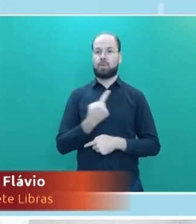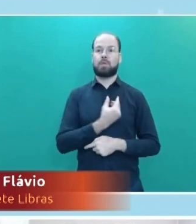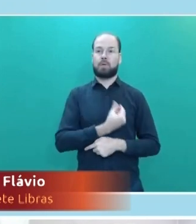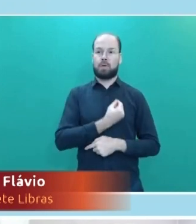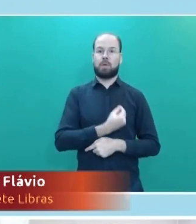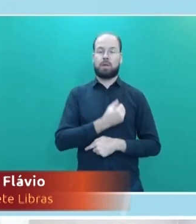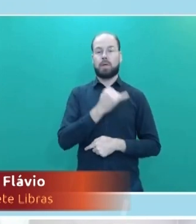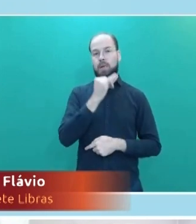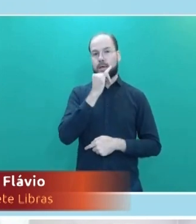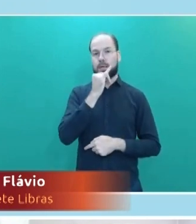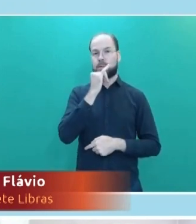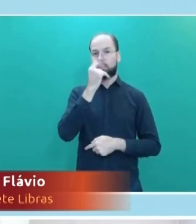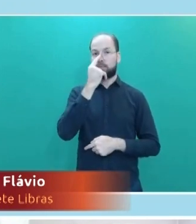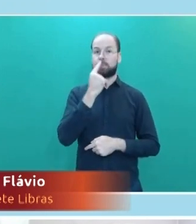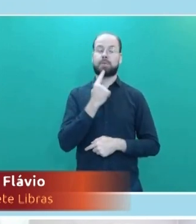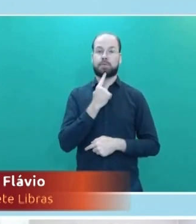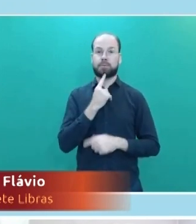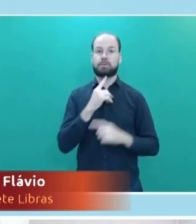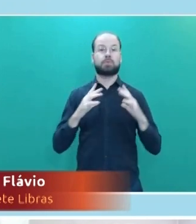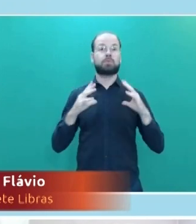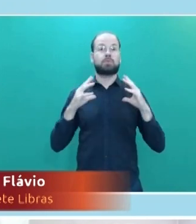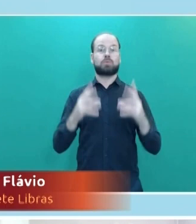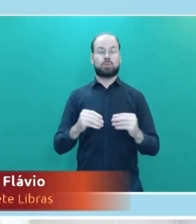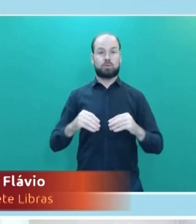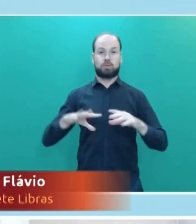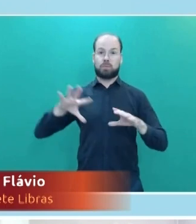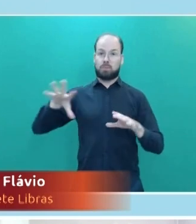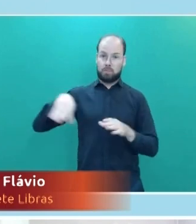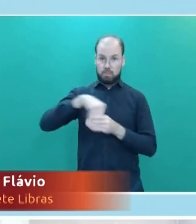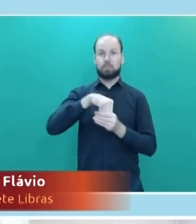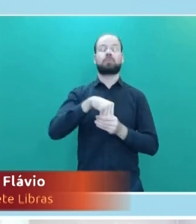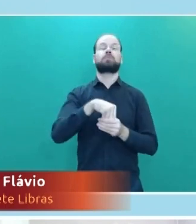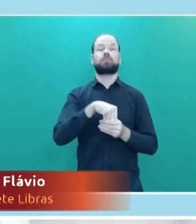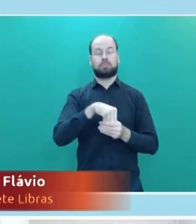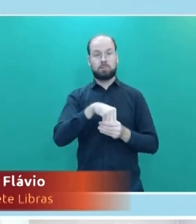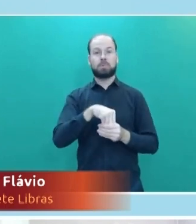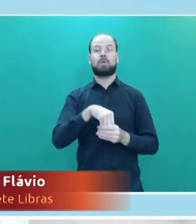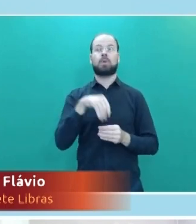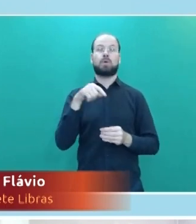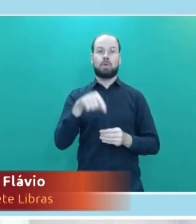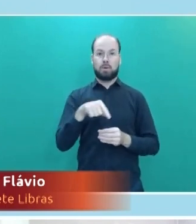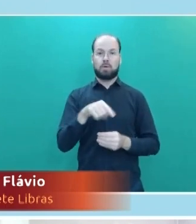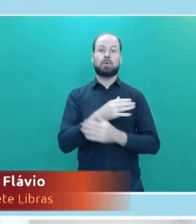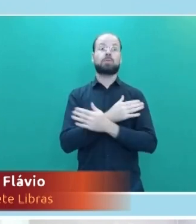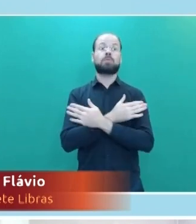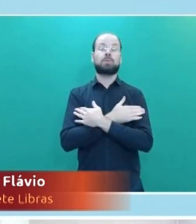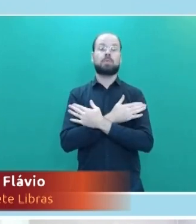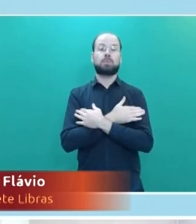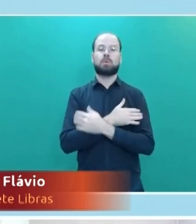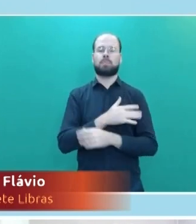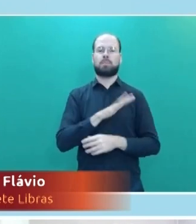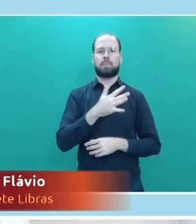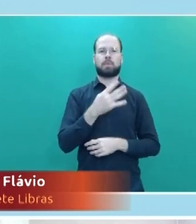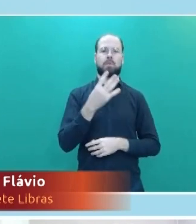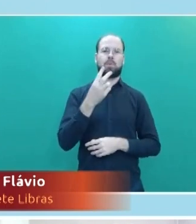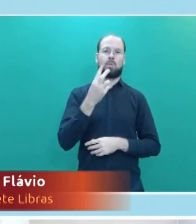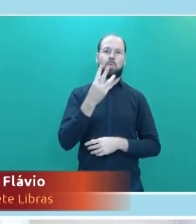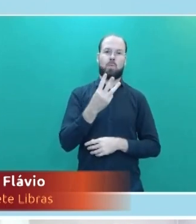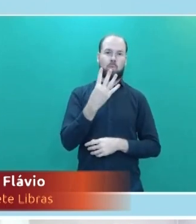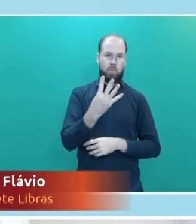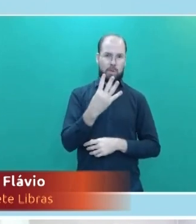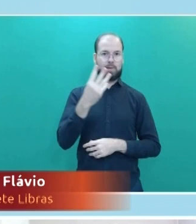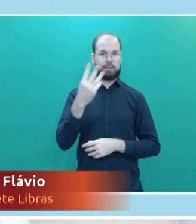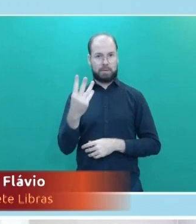o perfil de todos aqueles que foram incluídos no seguro-desemprego desde 2003, em torno de 43 mil pessoas,